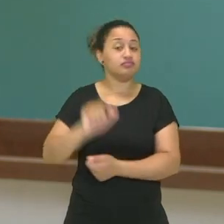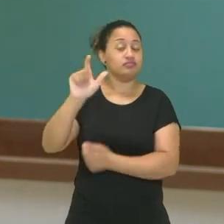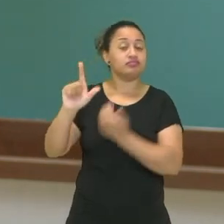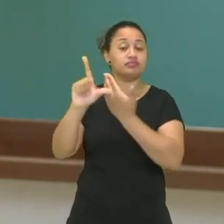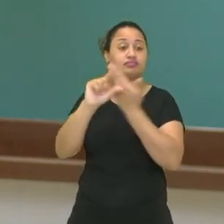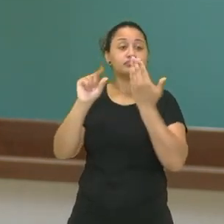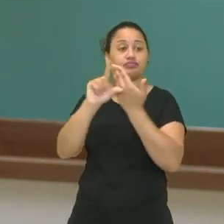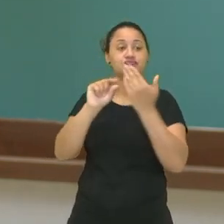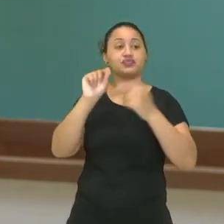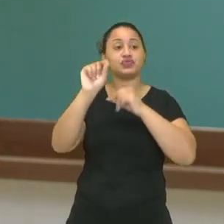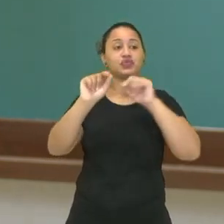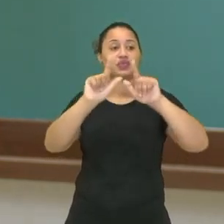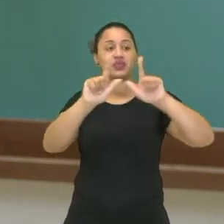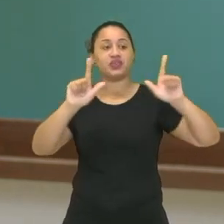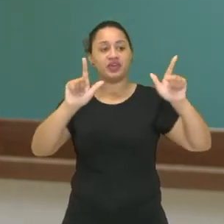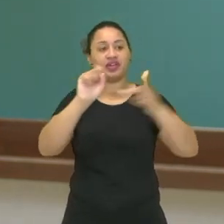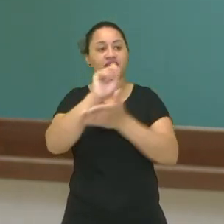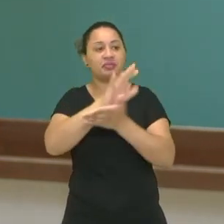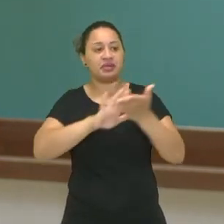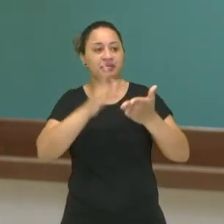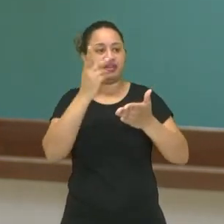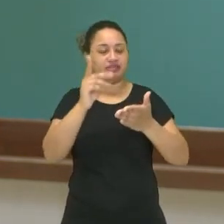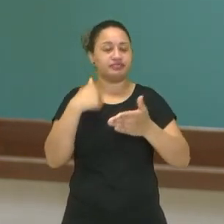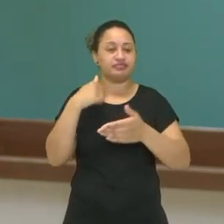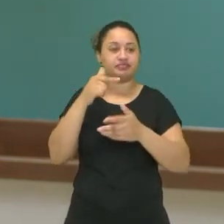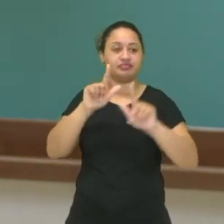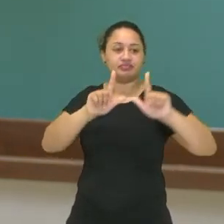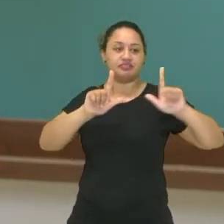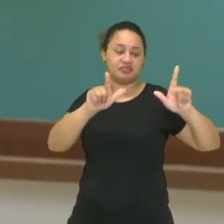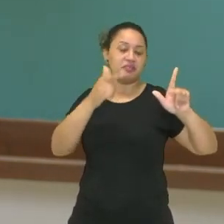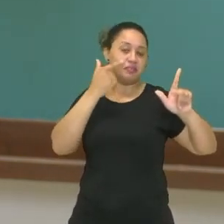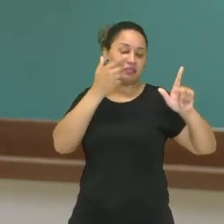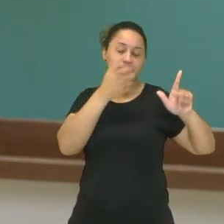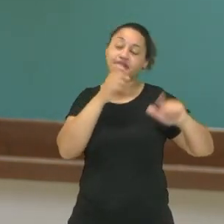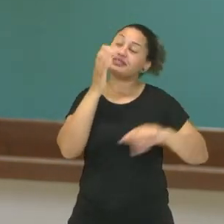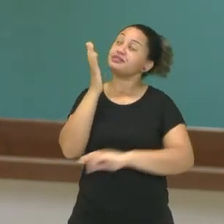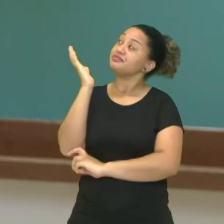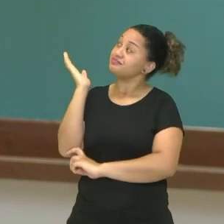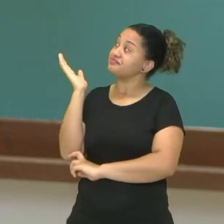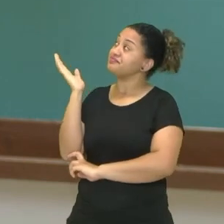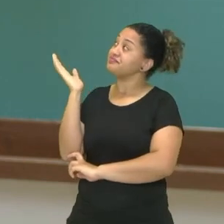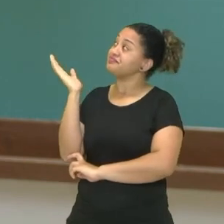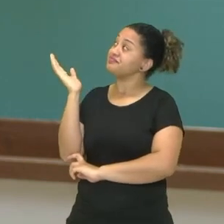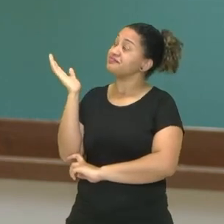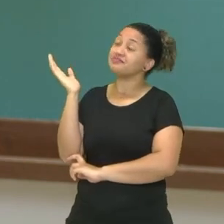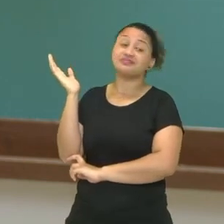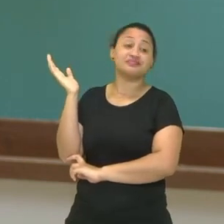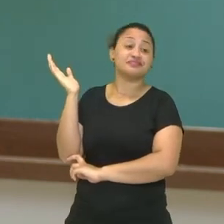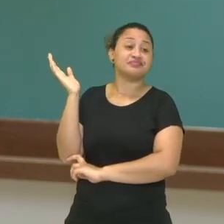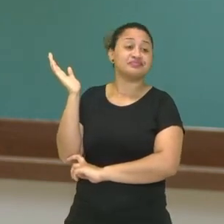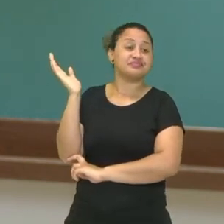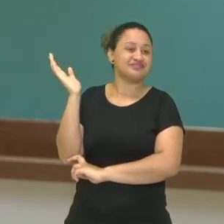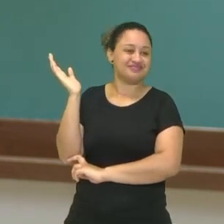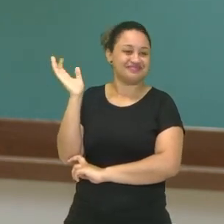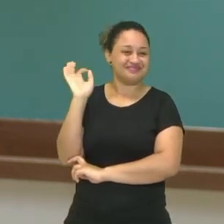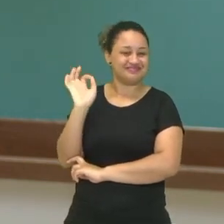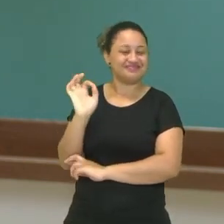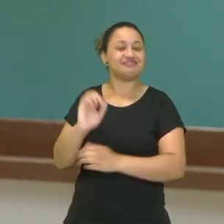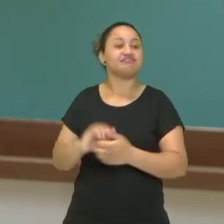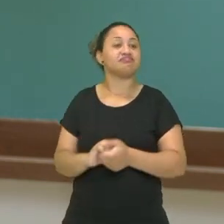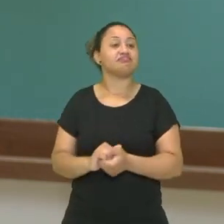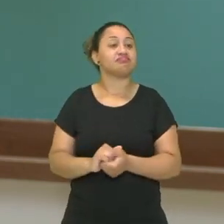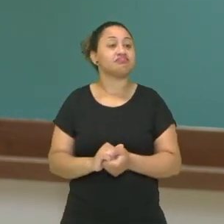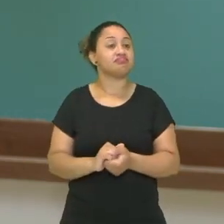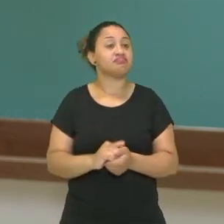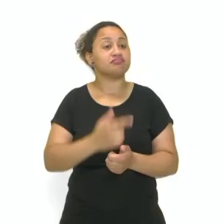fiz questão de colocar aqui uma imagem dela no selo, né? Para você perceber esse trechinho dela aqui, ó. A